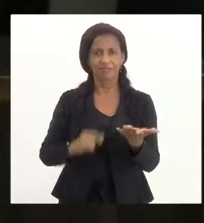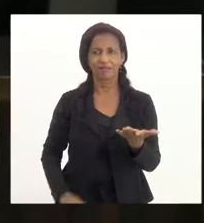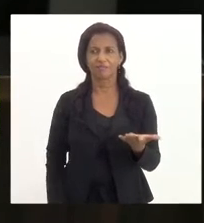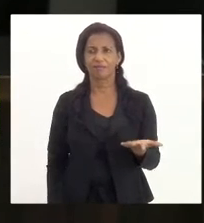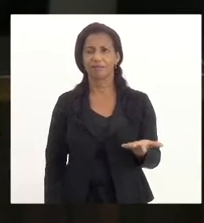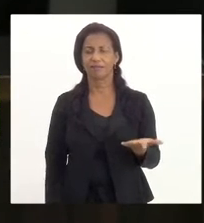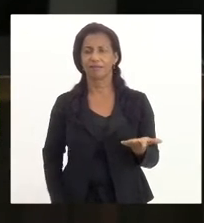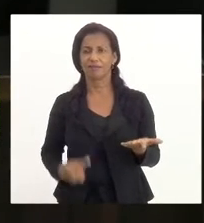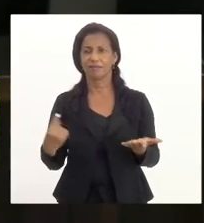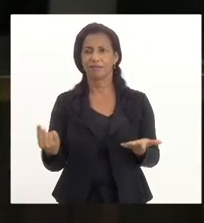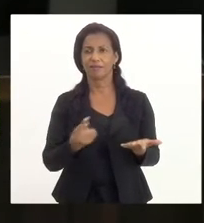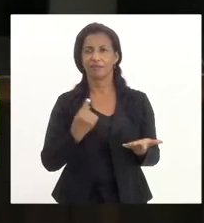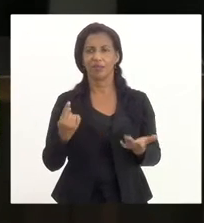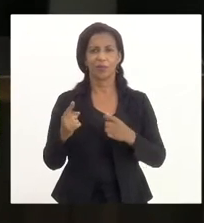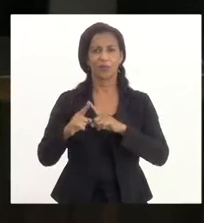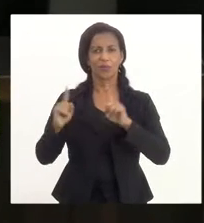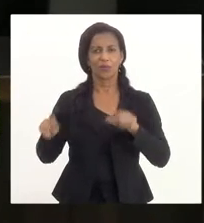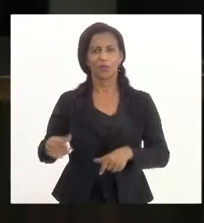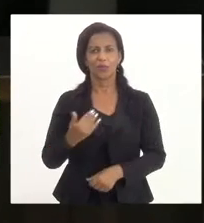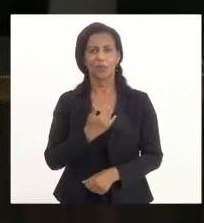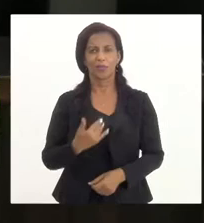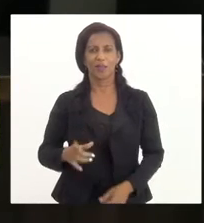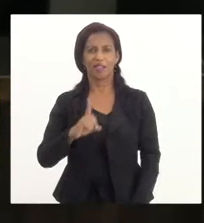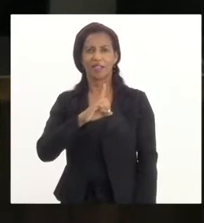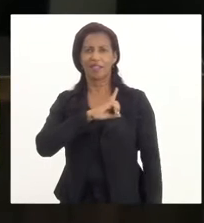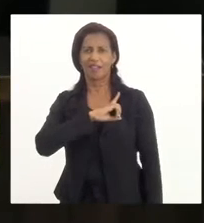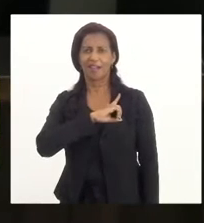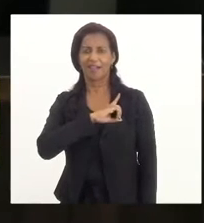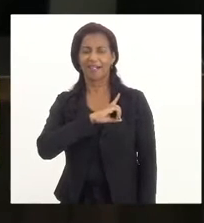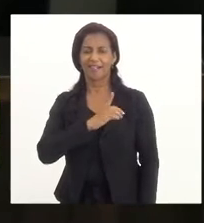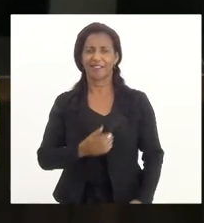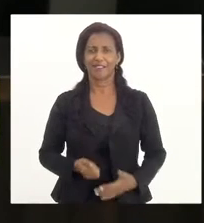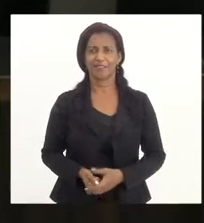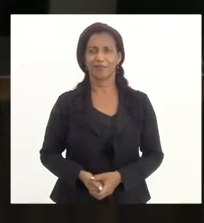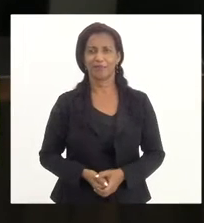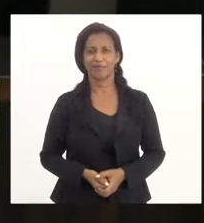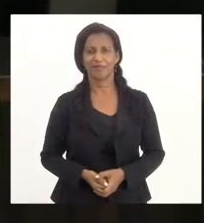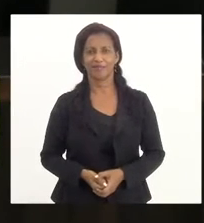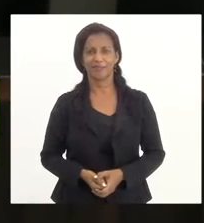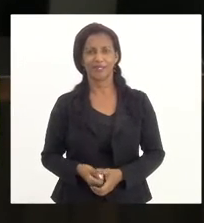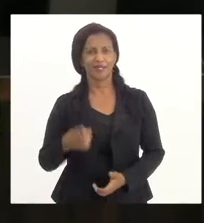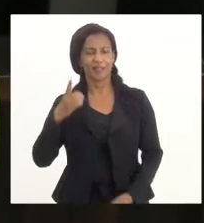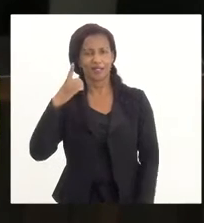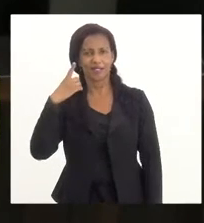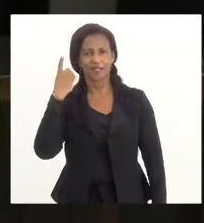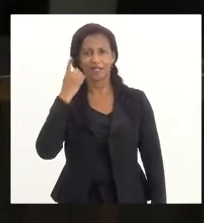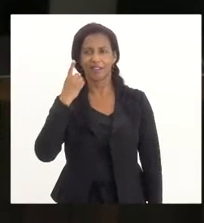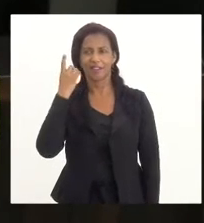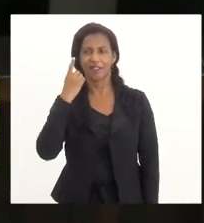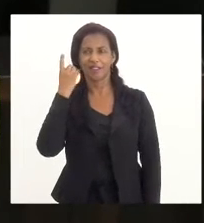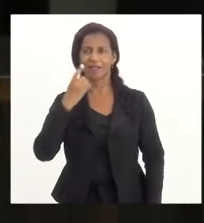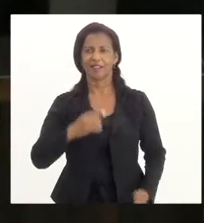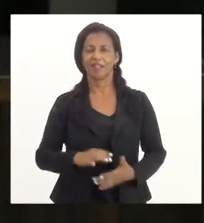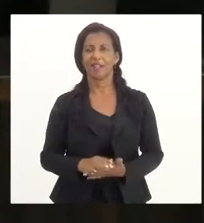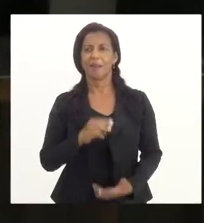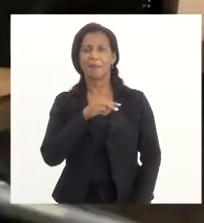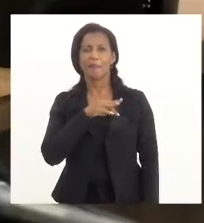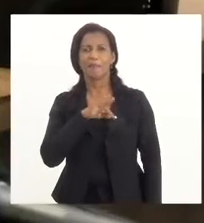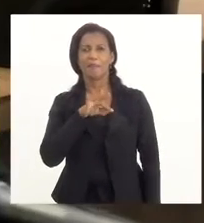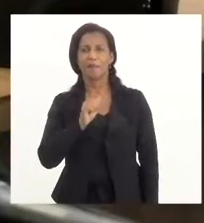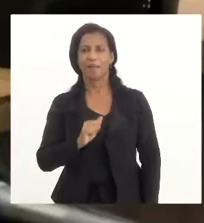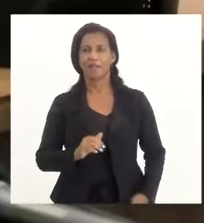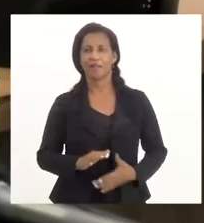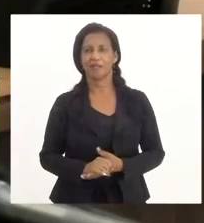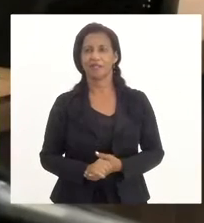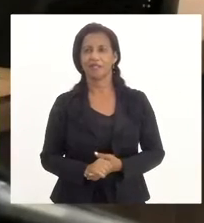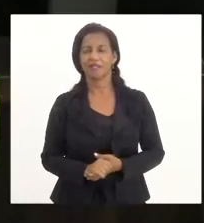da nossa funcionária pública delegada de polícia e deputado estadual Martha Rocha